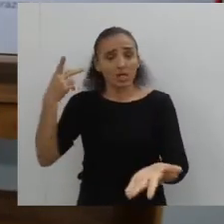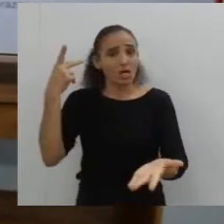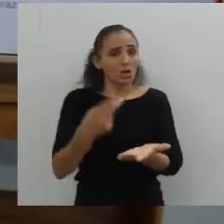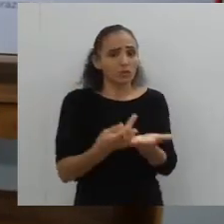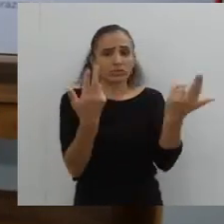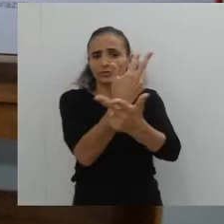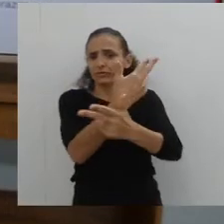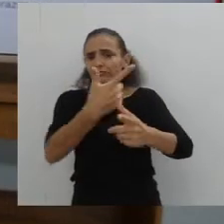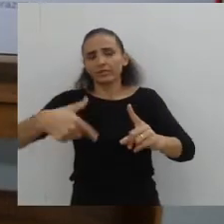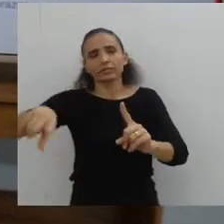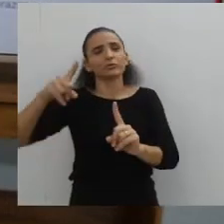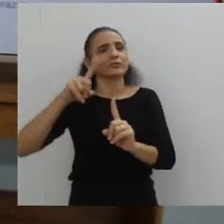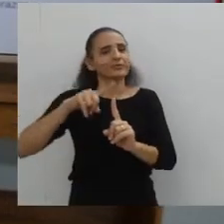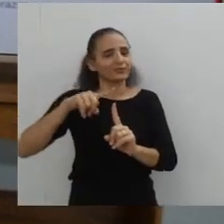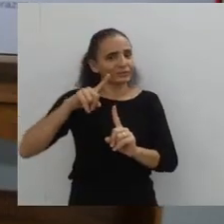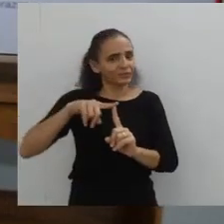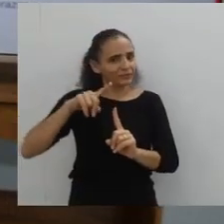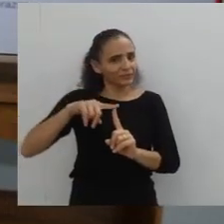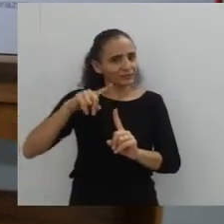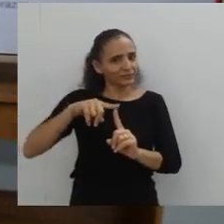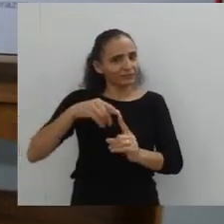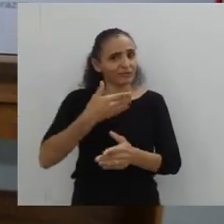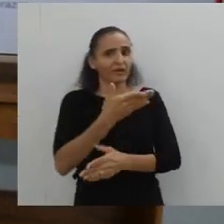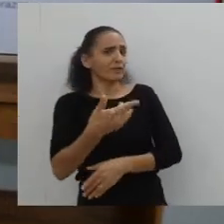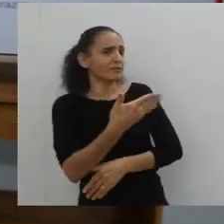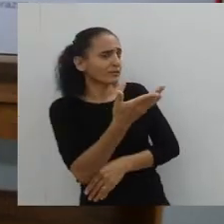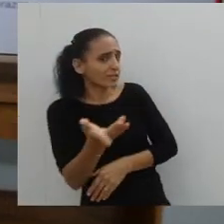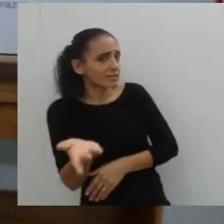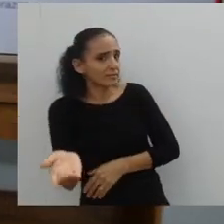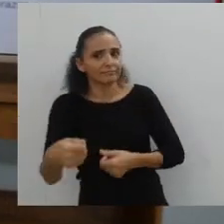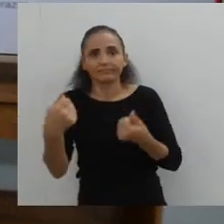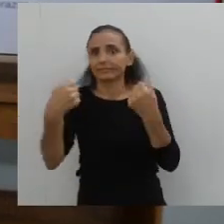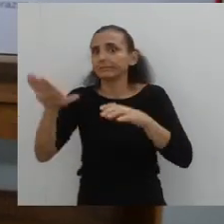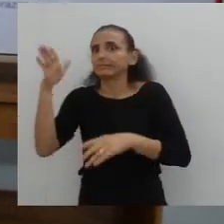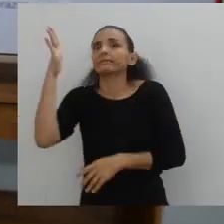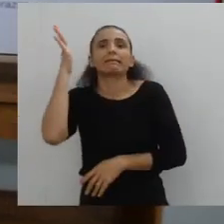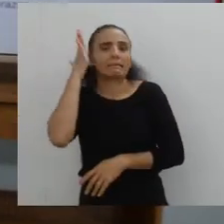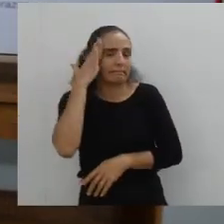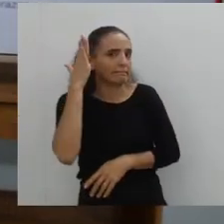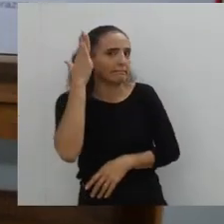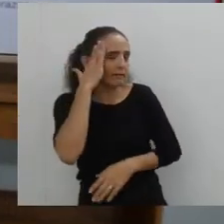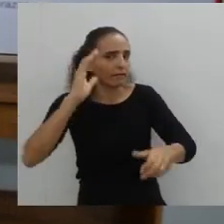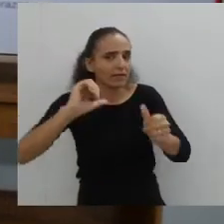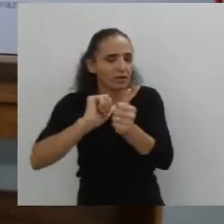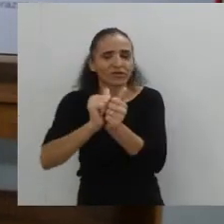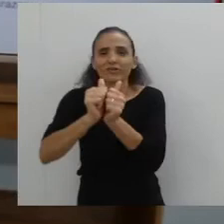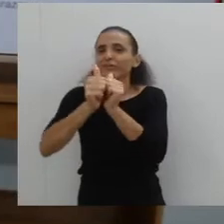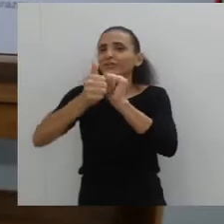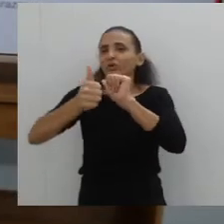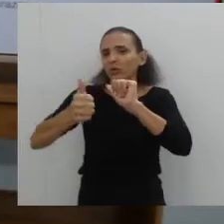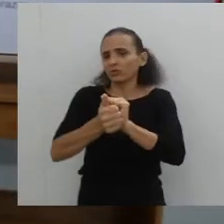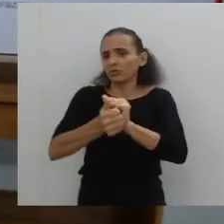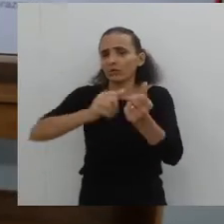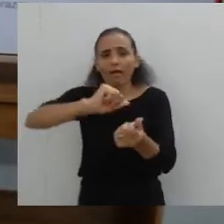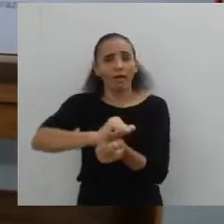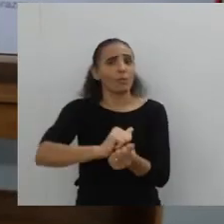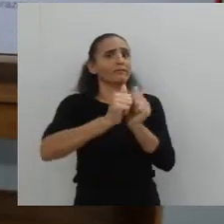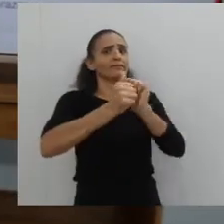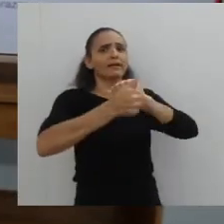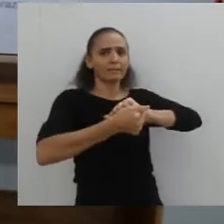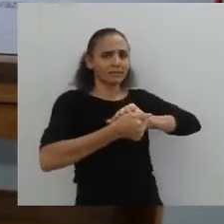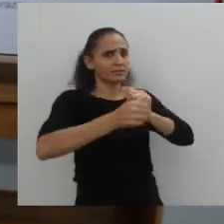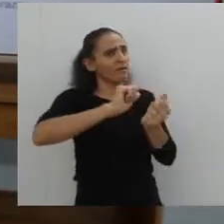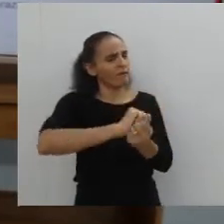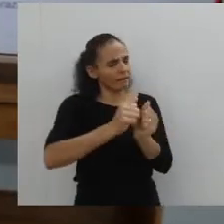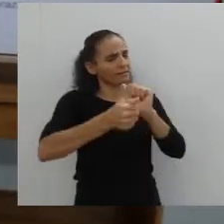diversas maneiras diferentes, tá? E aí o que você precisa entender é o seguinte: o jogo ele se adapta, né?